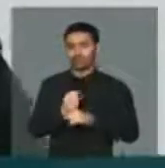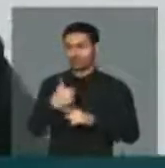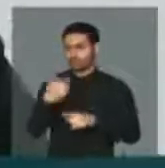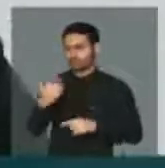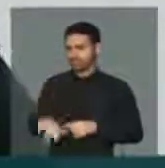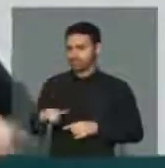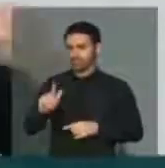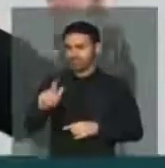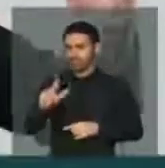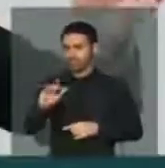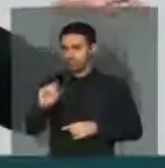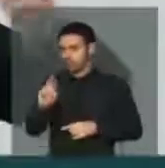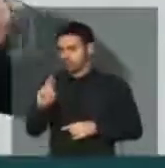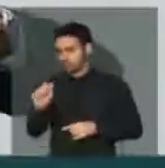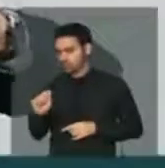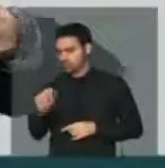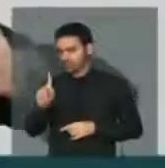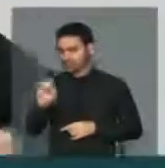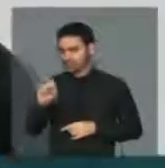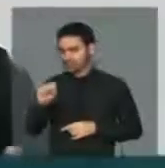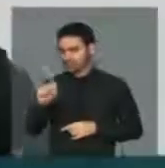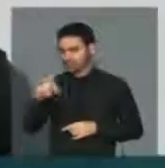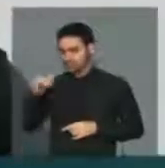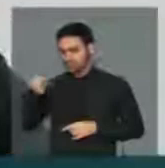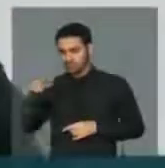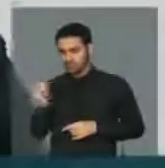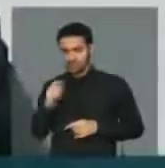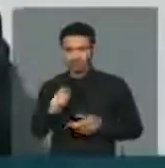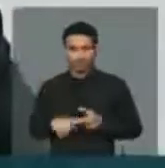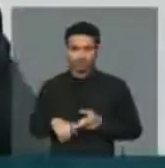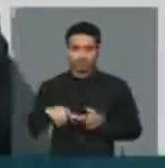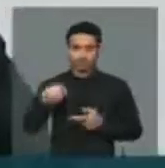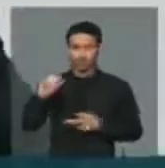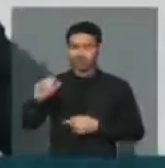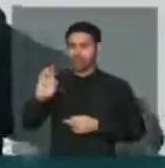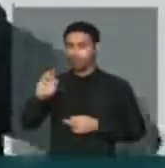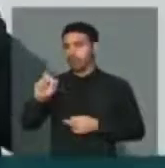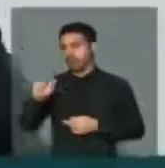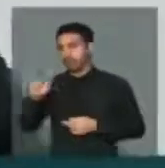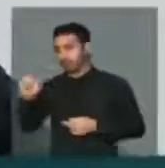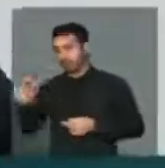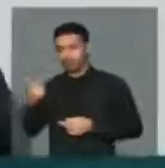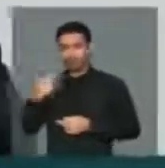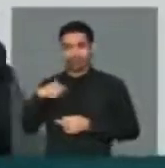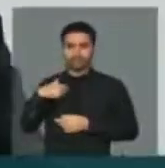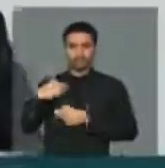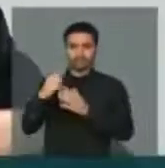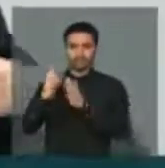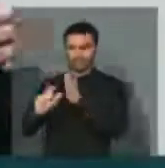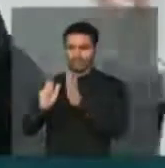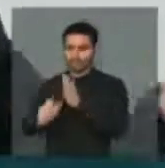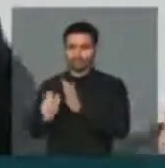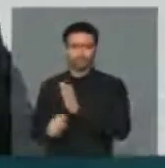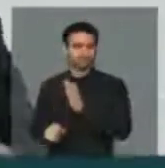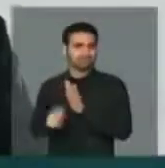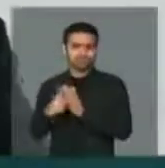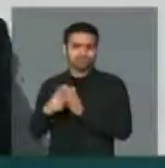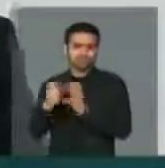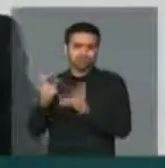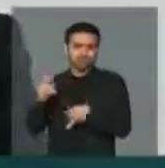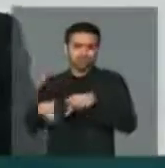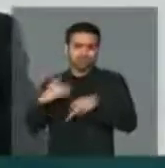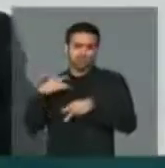barreira, ou outros assuntos que a gente vê ser discutido. Hoje, quando eu ouço em várias